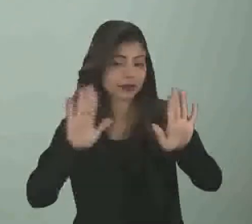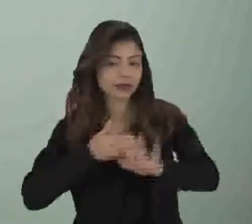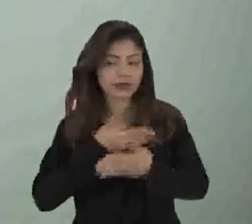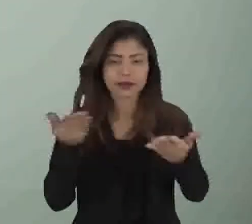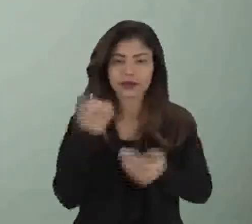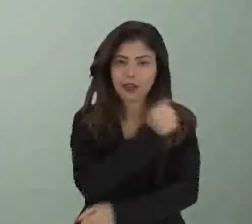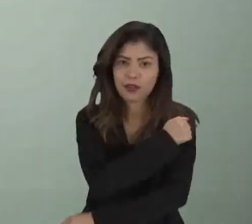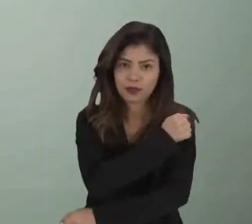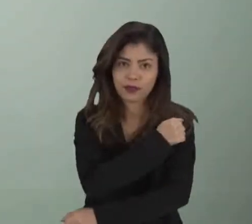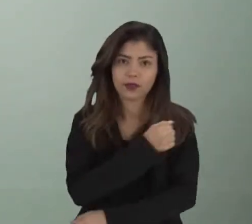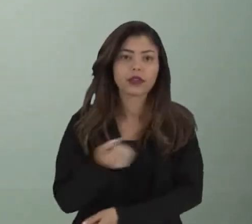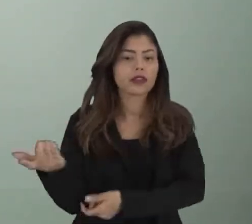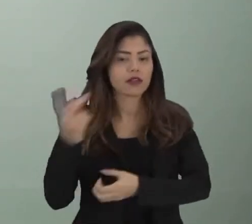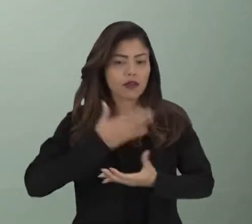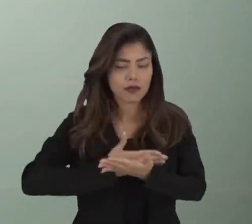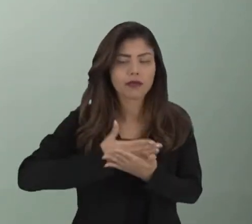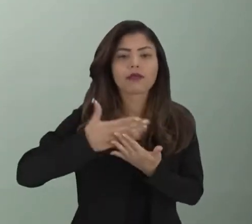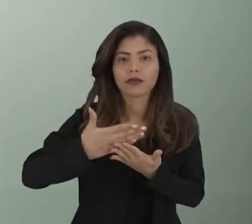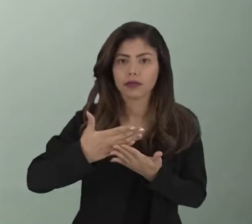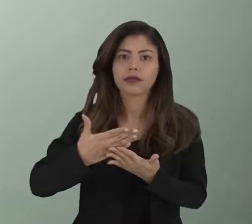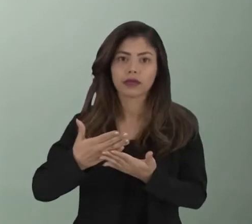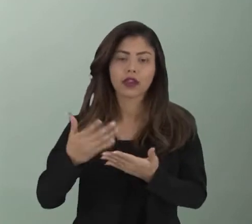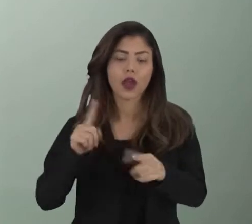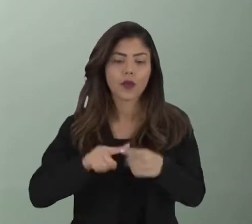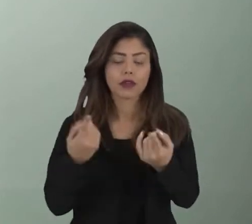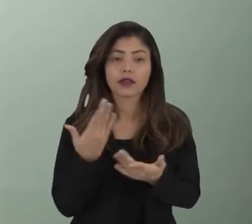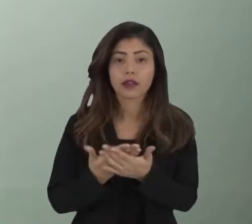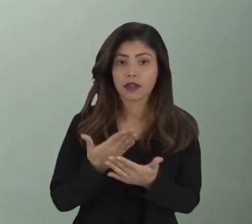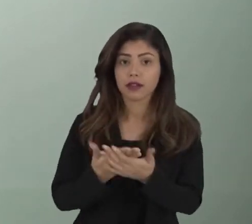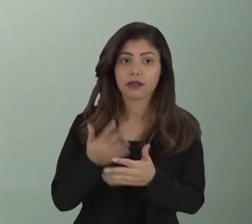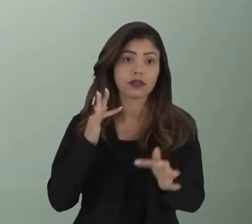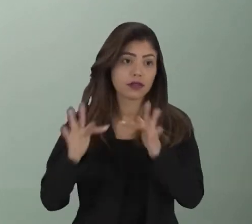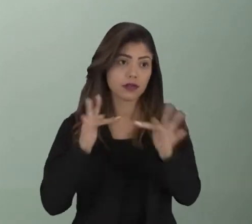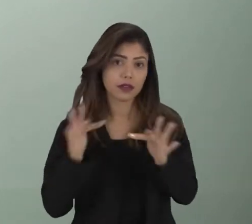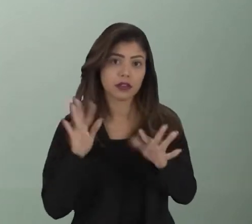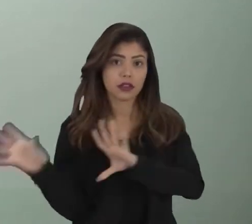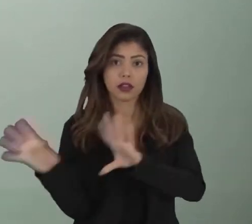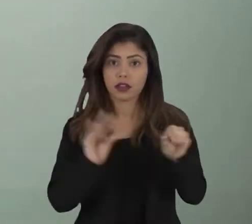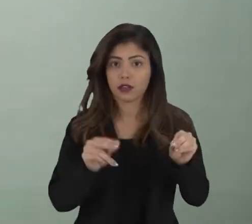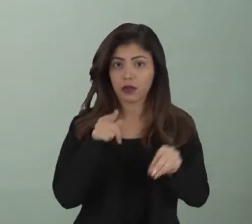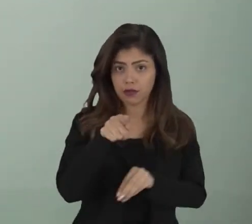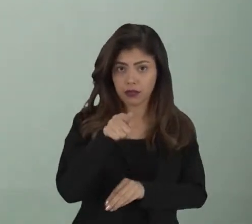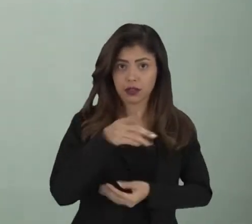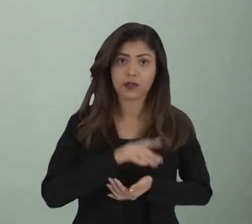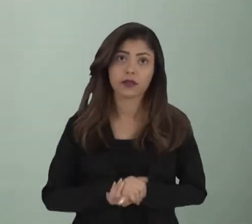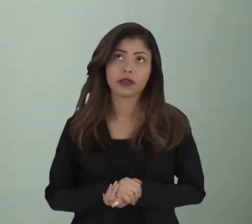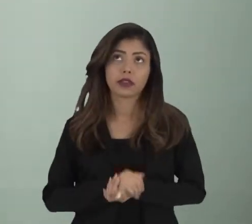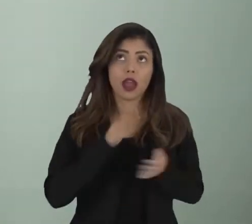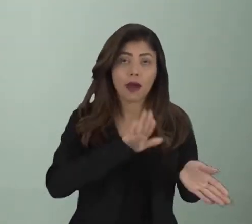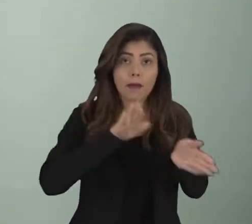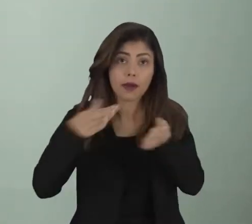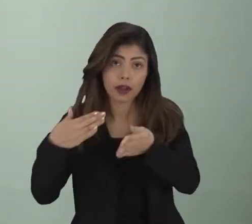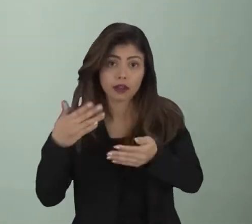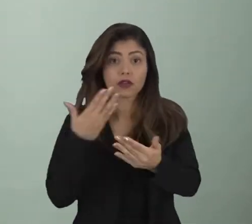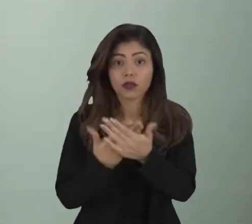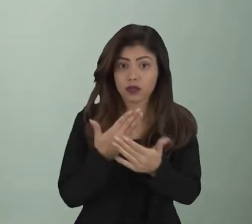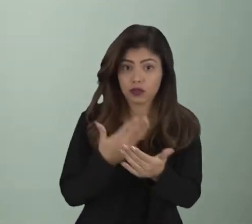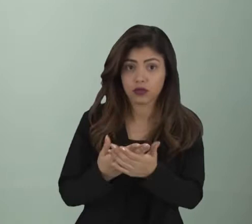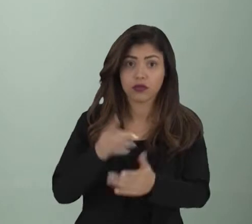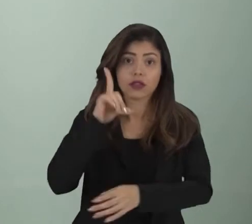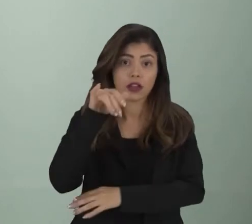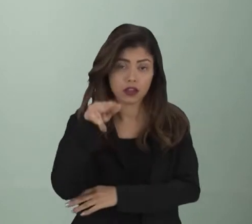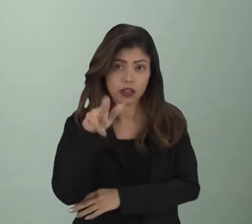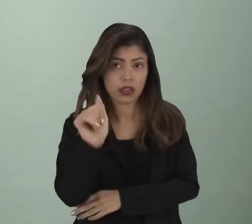Olá, queridos alunos! Vamos dar início hoje a mais uma aula de física, trazendo para vocês a parte do estudo da